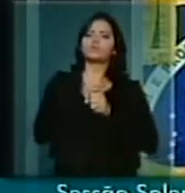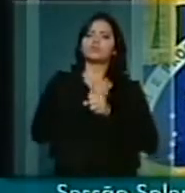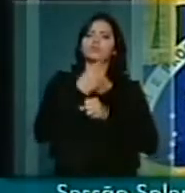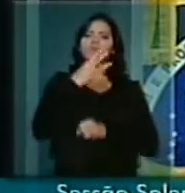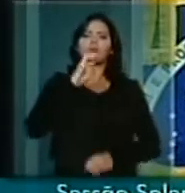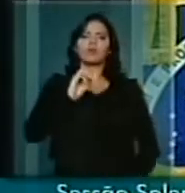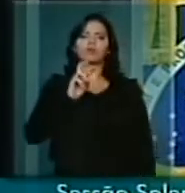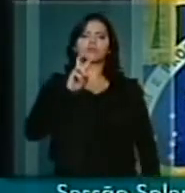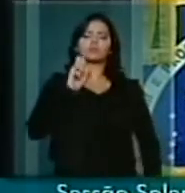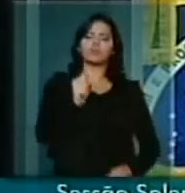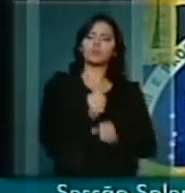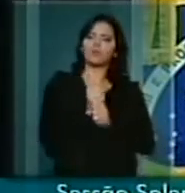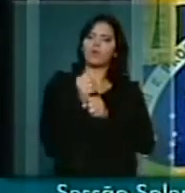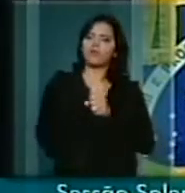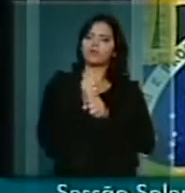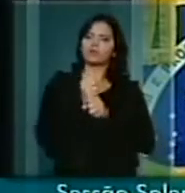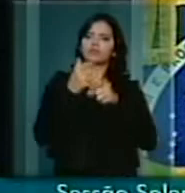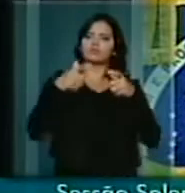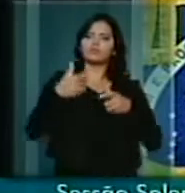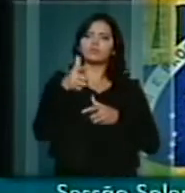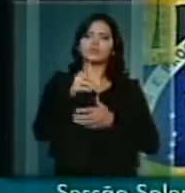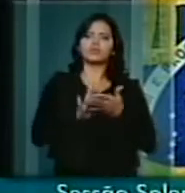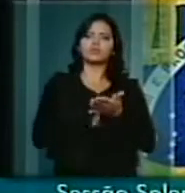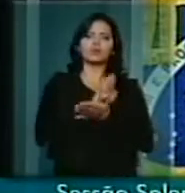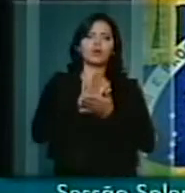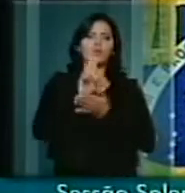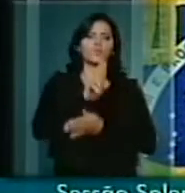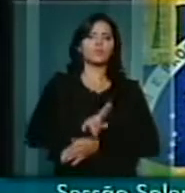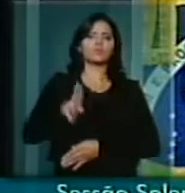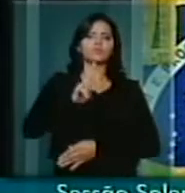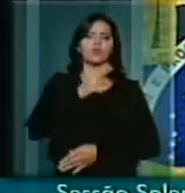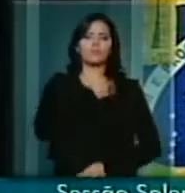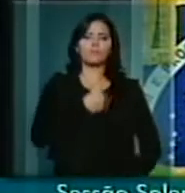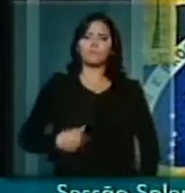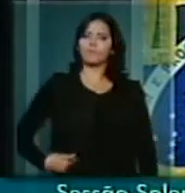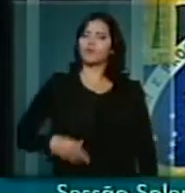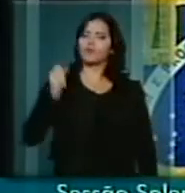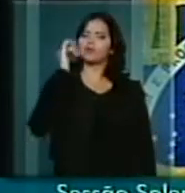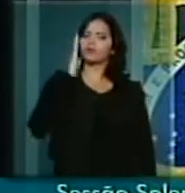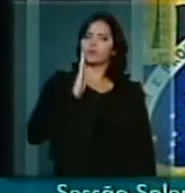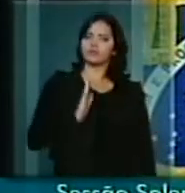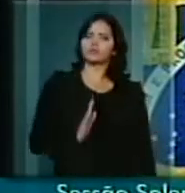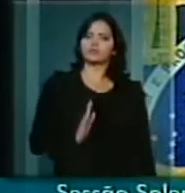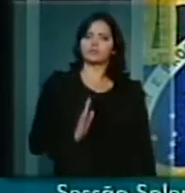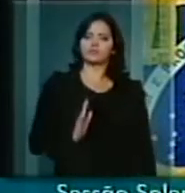50, onde não existia nenhuma universidade pública em todo o Brasil,